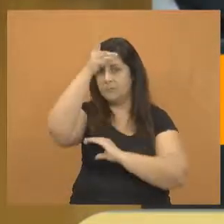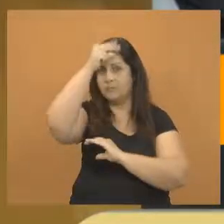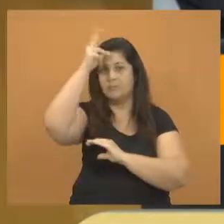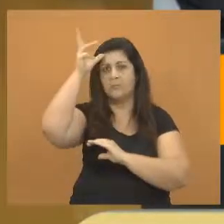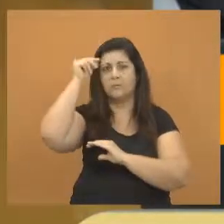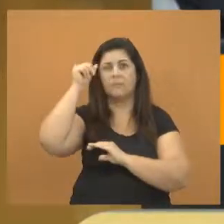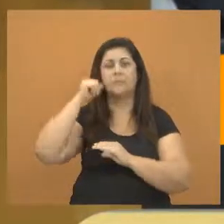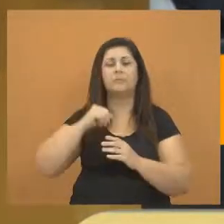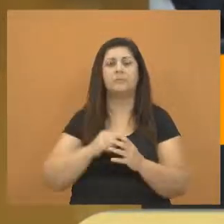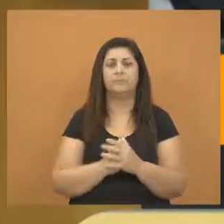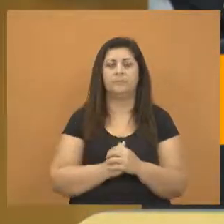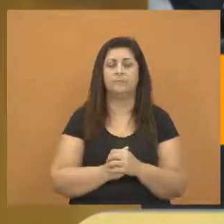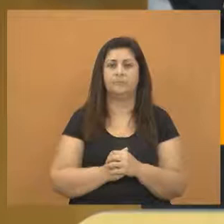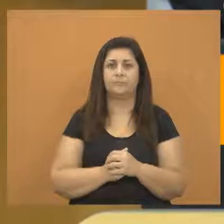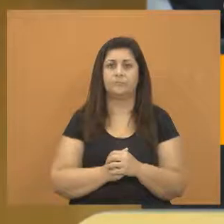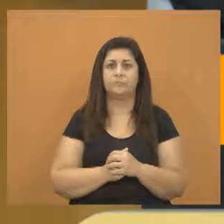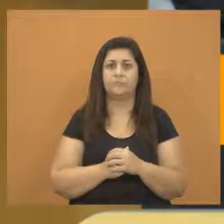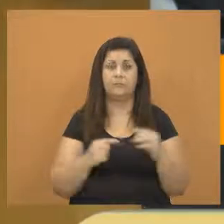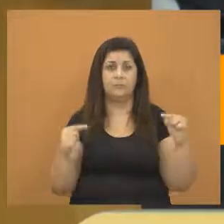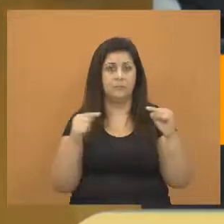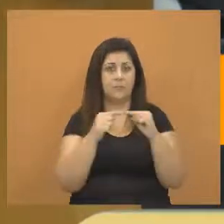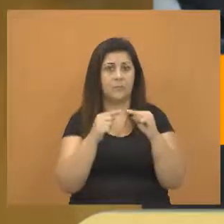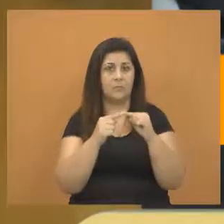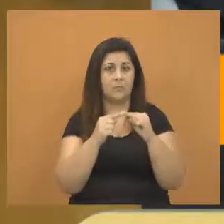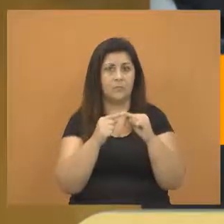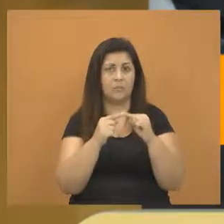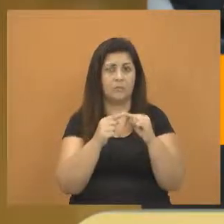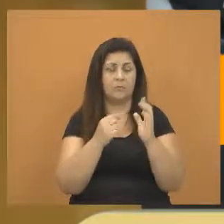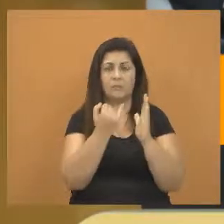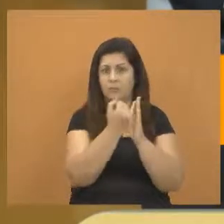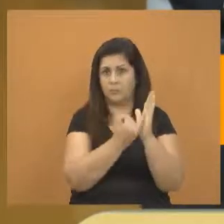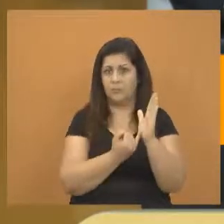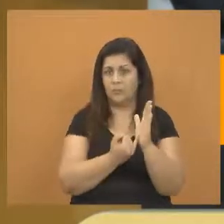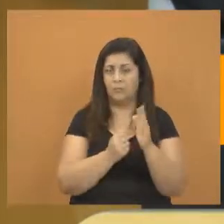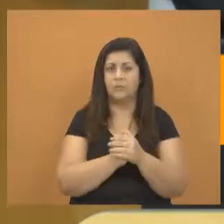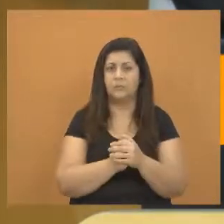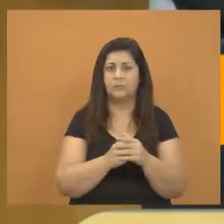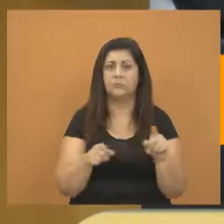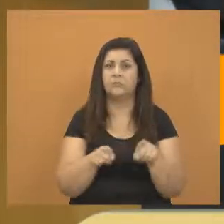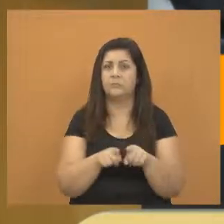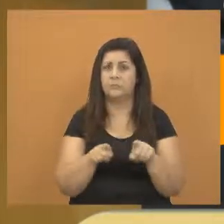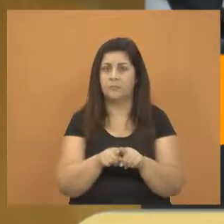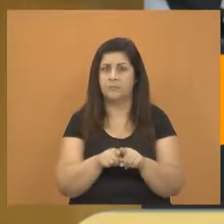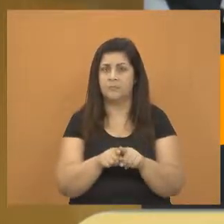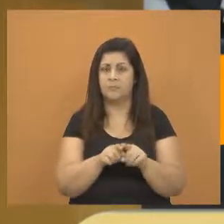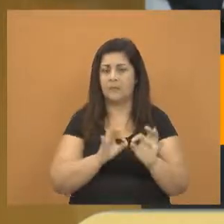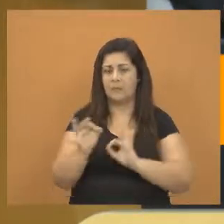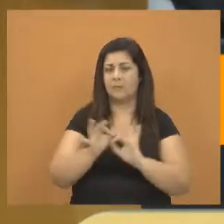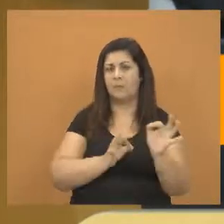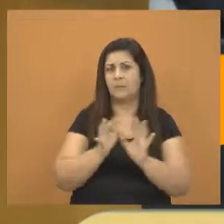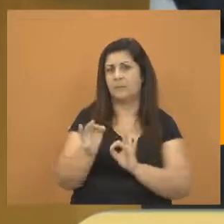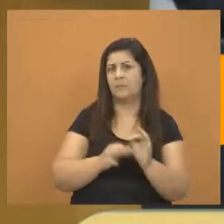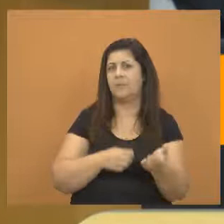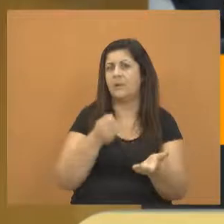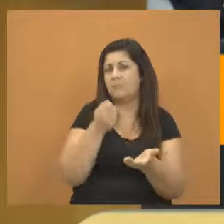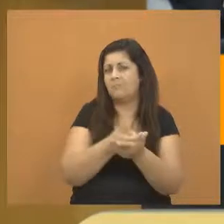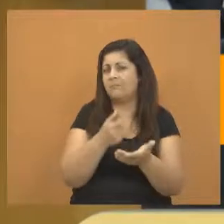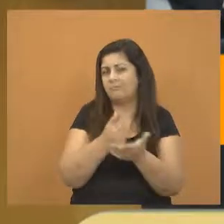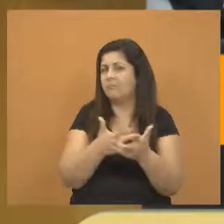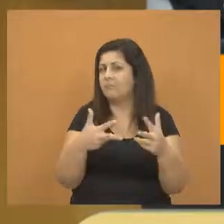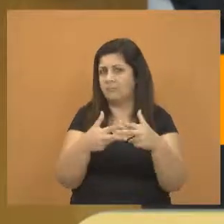o artigo 2º, as metas fiscais e os valores estimados para a execução das despesas